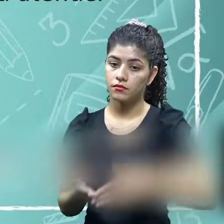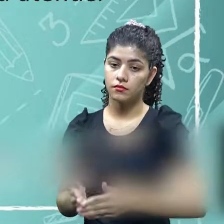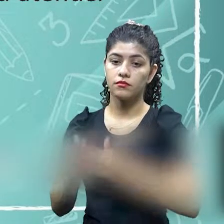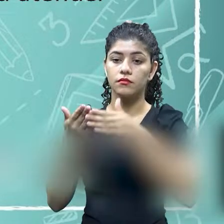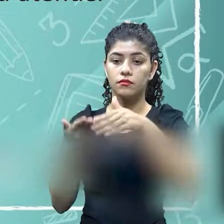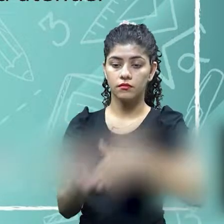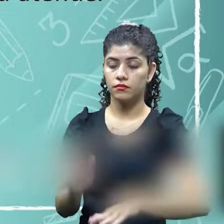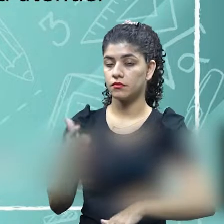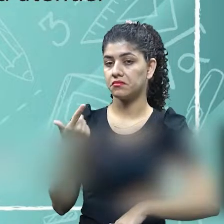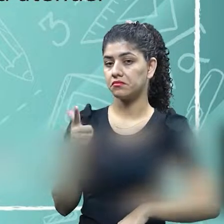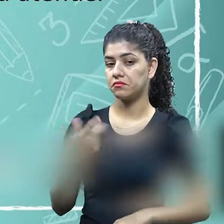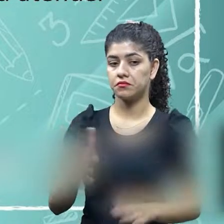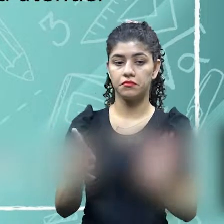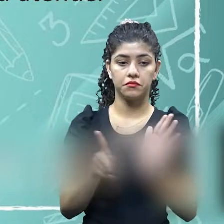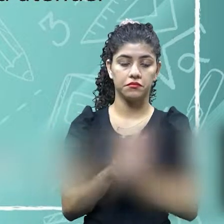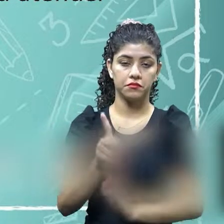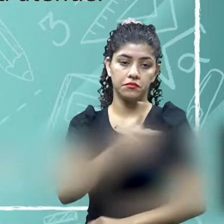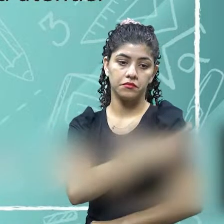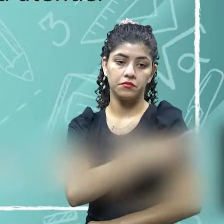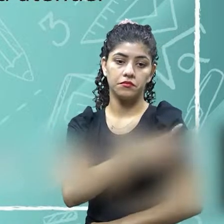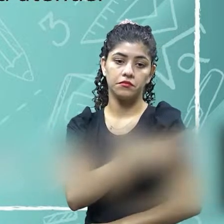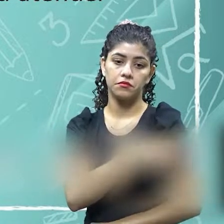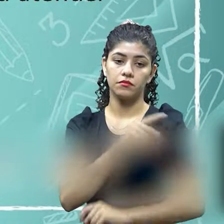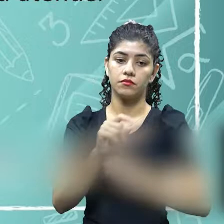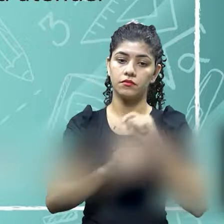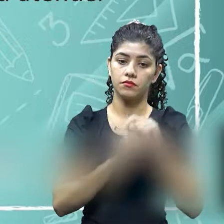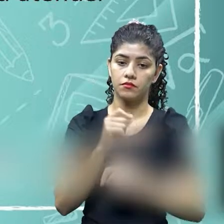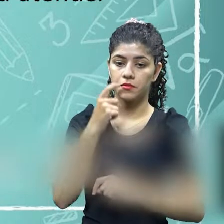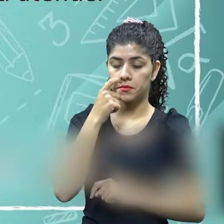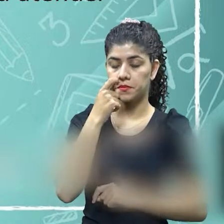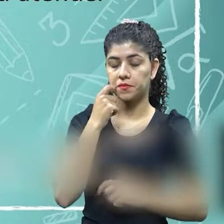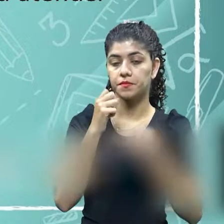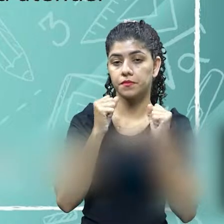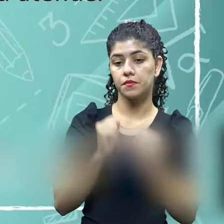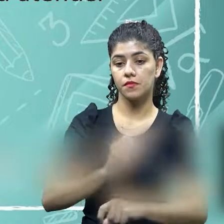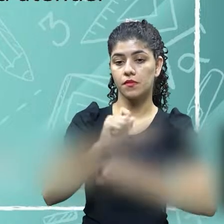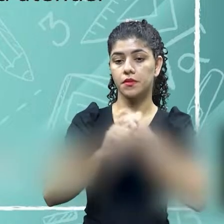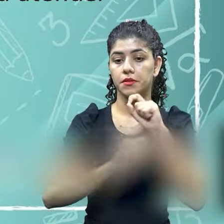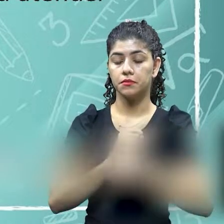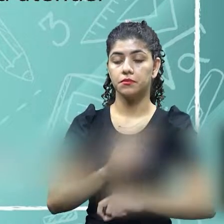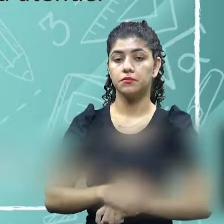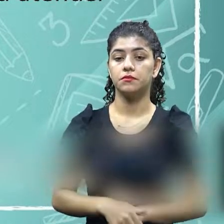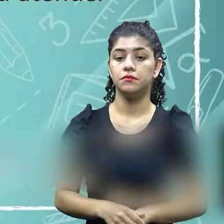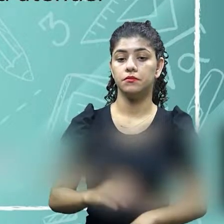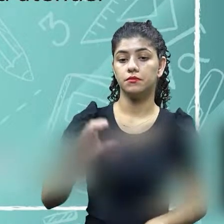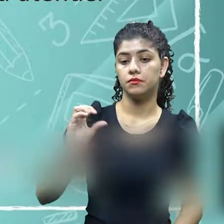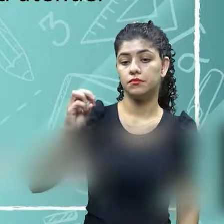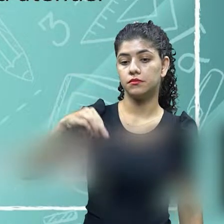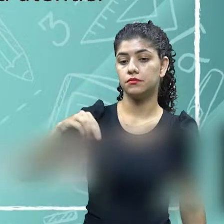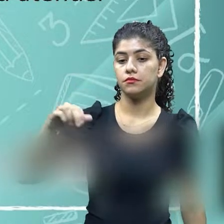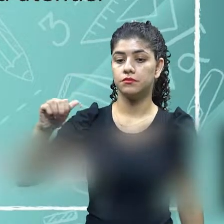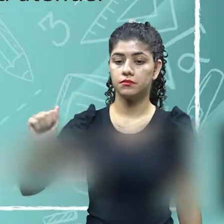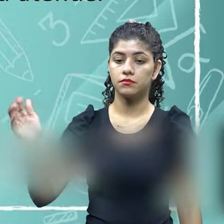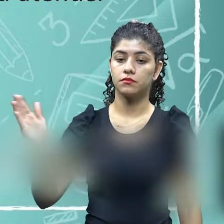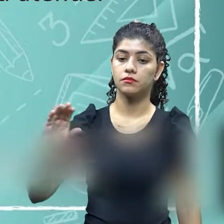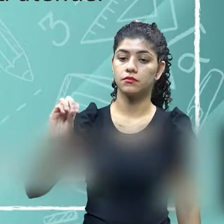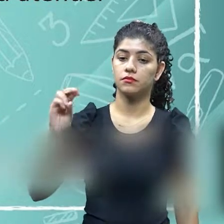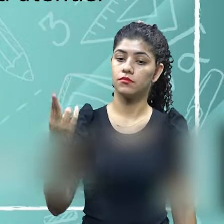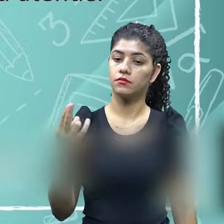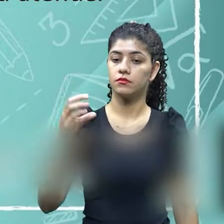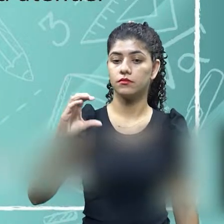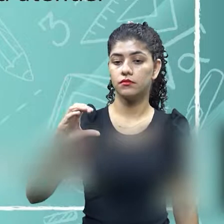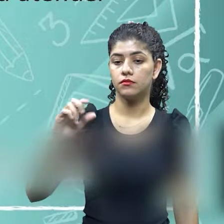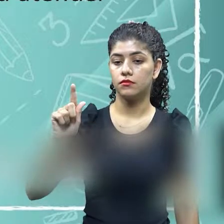ser proprietário do navio. Por exemplo, o armador de Maersk pode transportar cargas em um navio da CMA ou